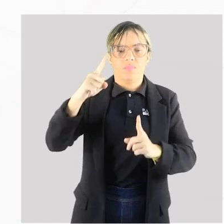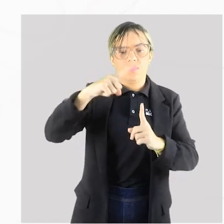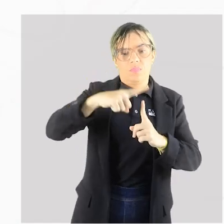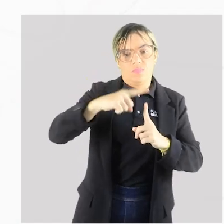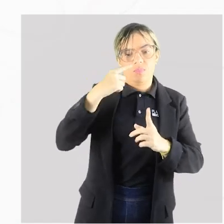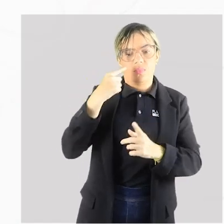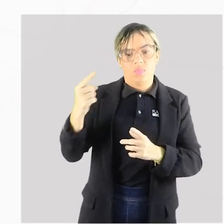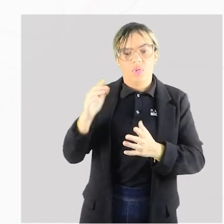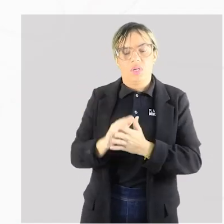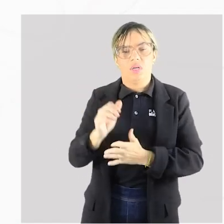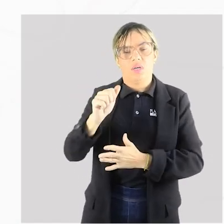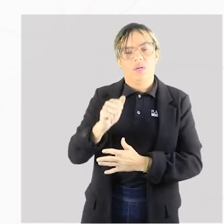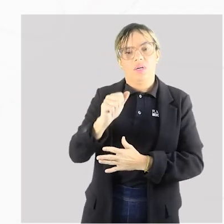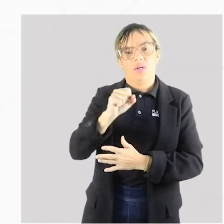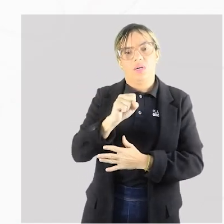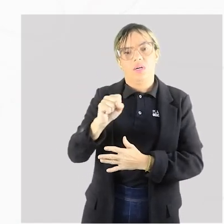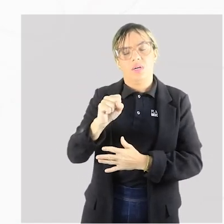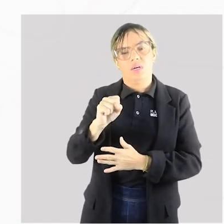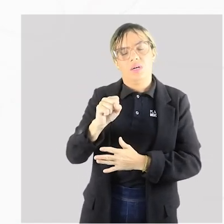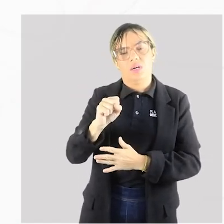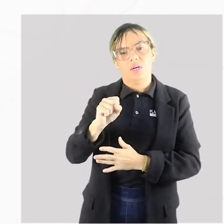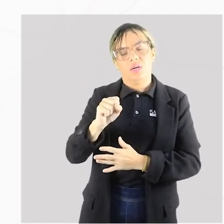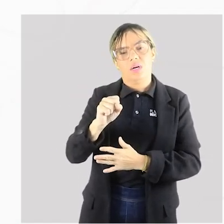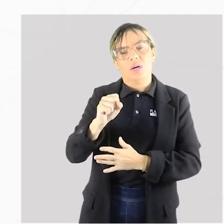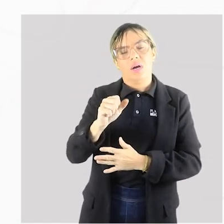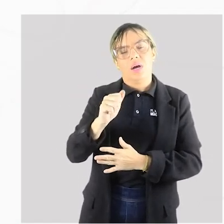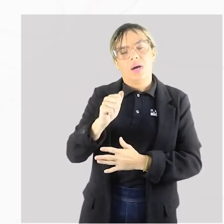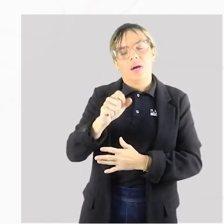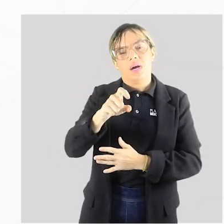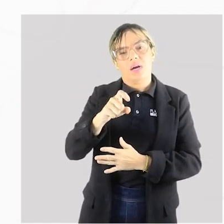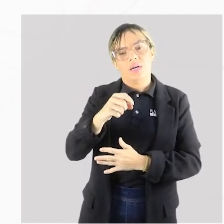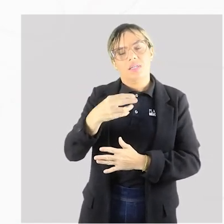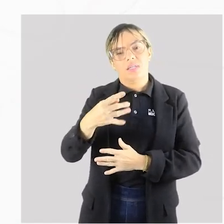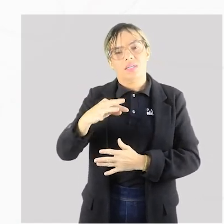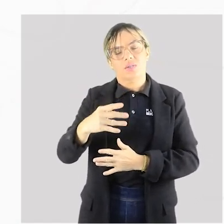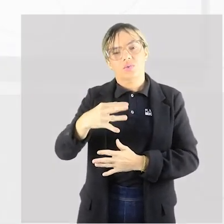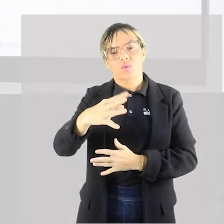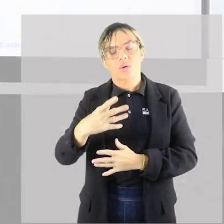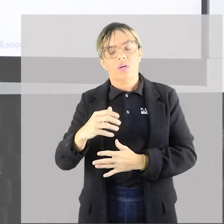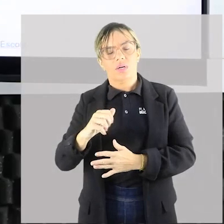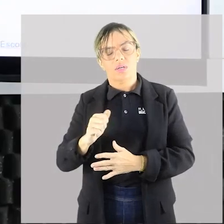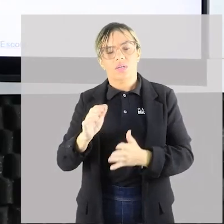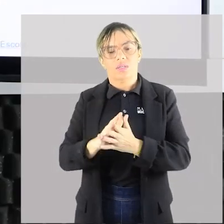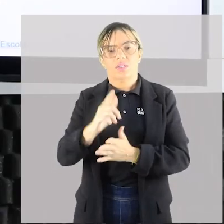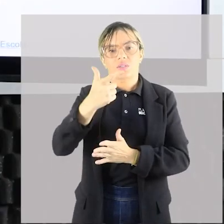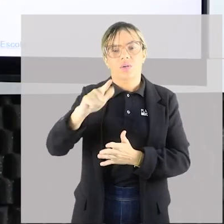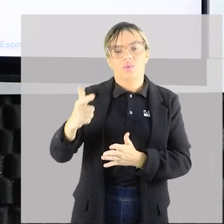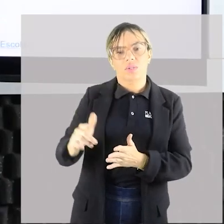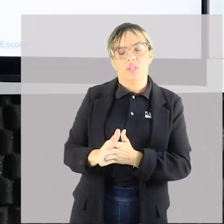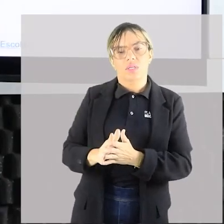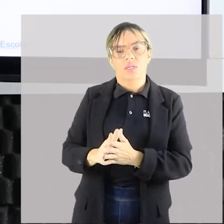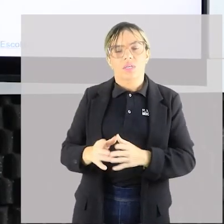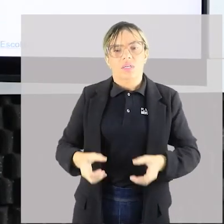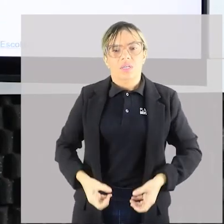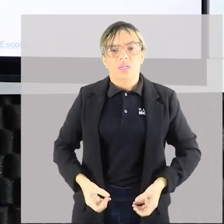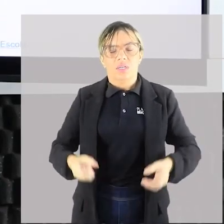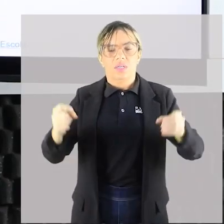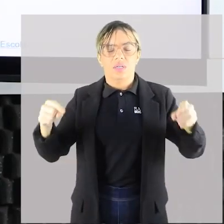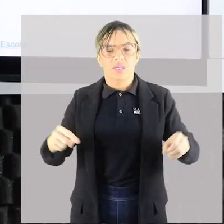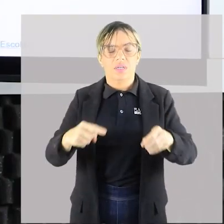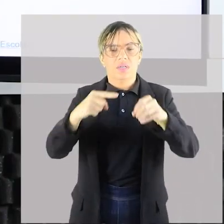forma assexuada, né, que é a forma sem gametas, tá certo? É uma forma ali que não